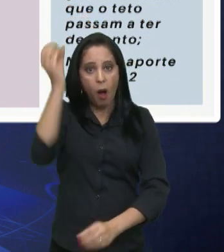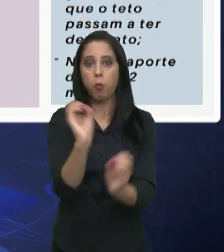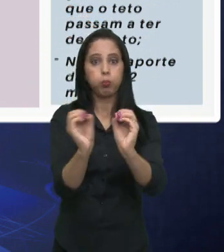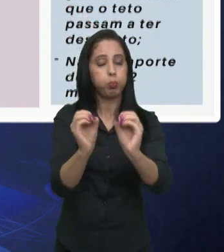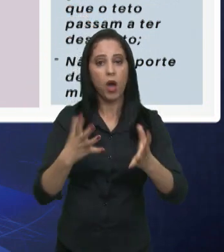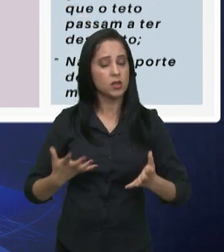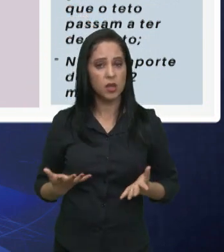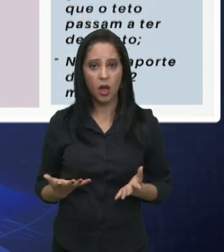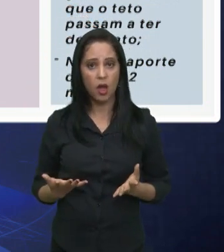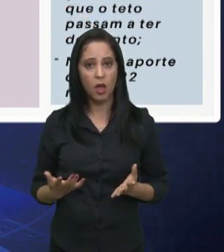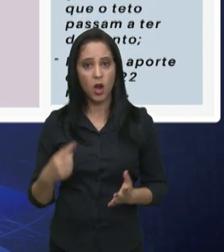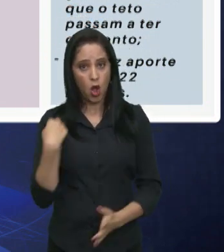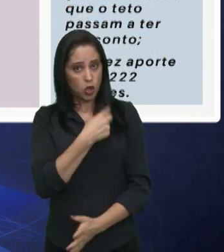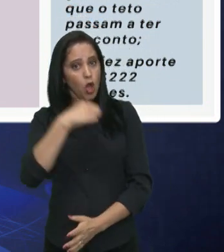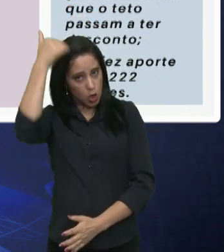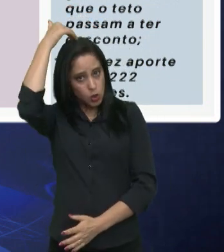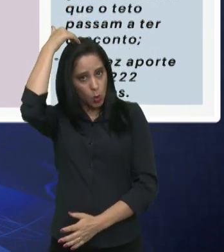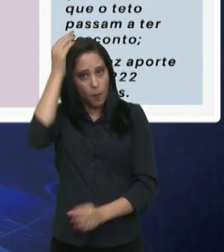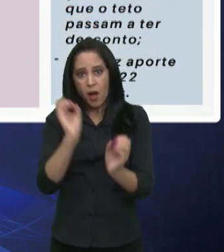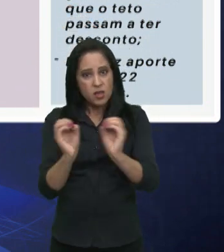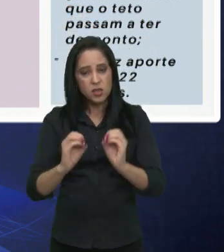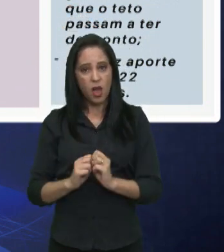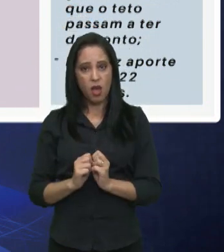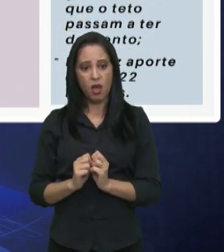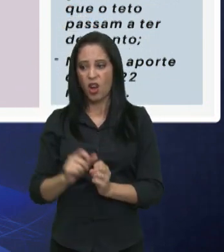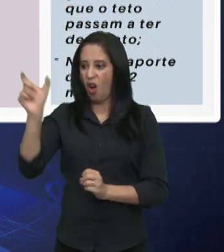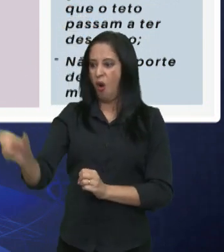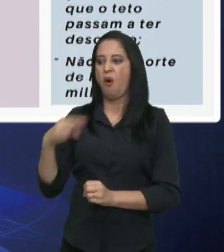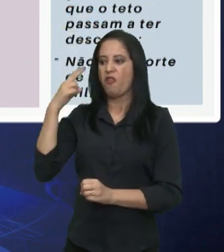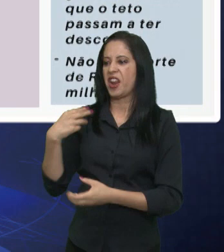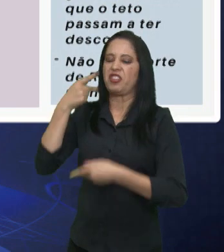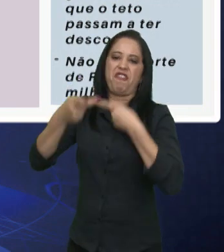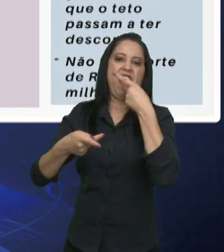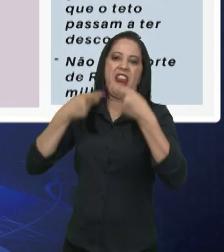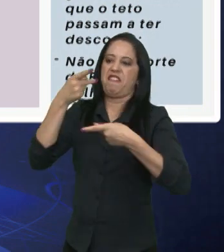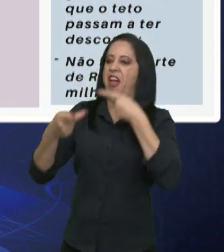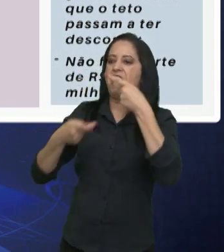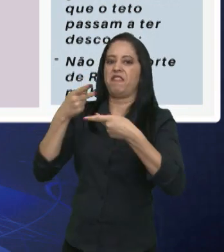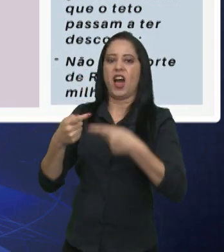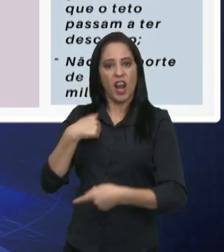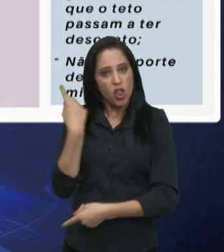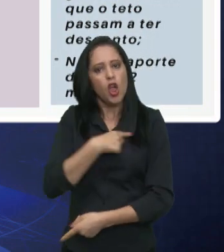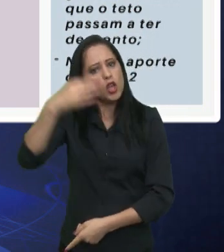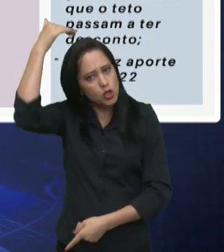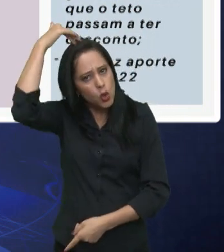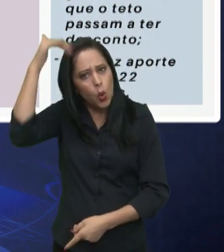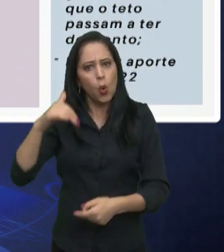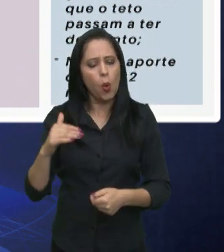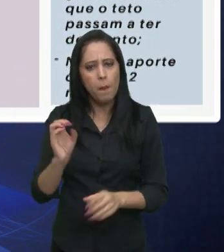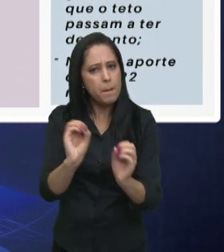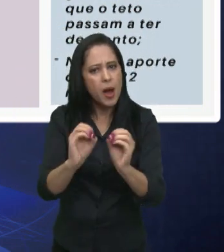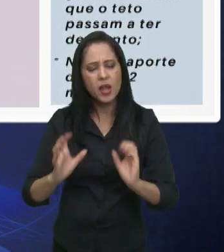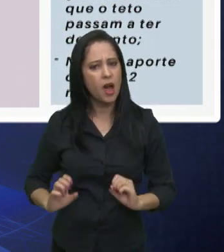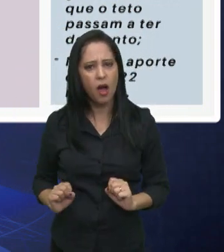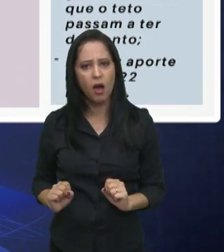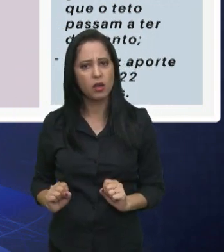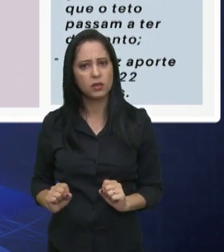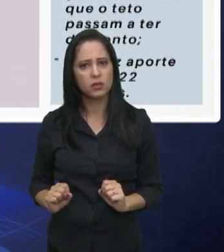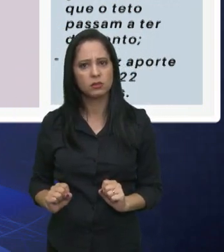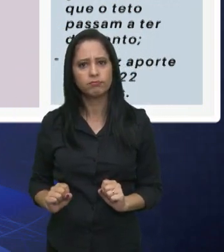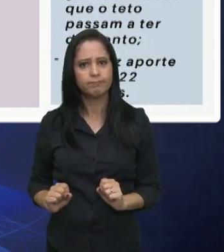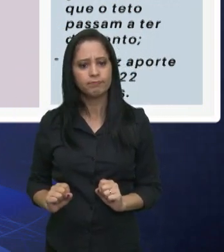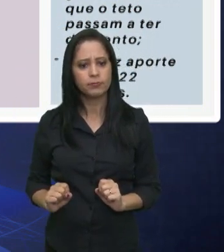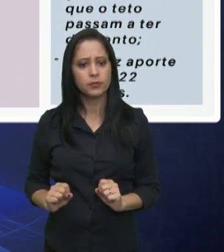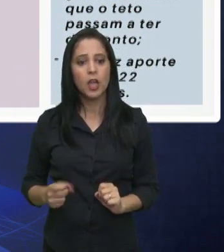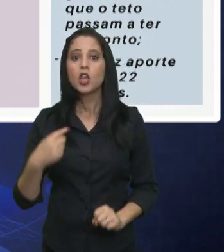situação atual. Nós não somos culpados pelo que o vereador veio aqui falar, que tem que fazer esse financiamento, que tem que fazer essa dívida. Nós não somos culpados,